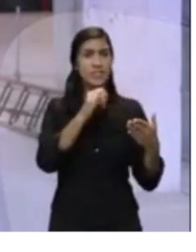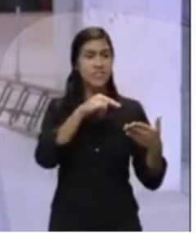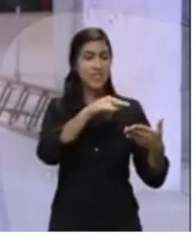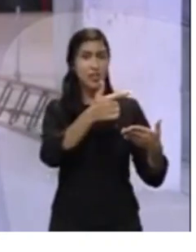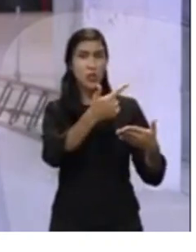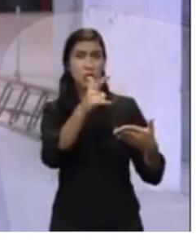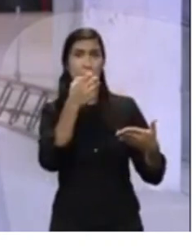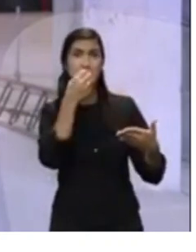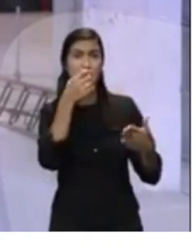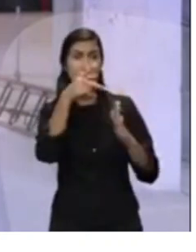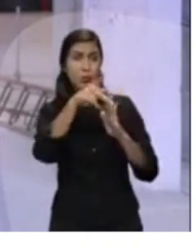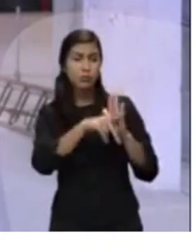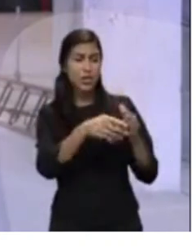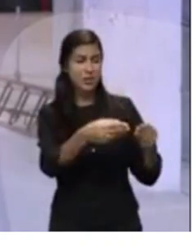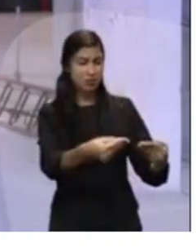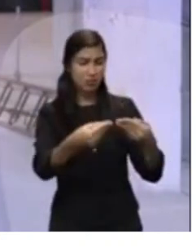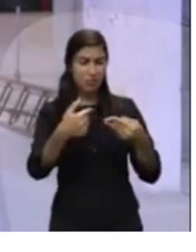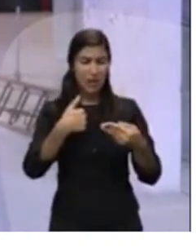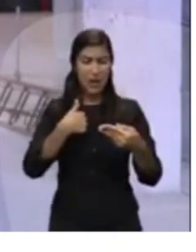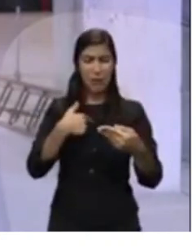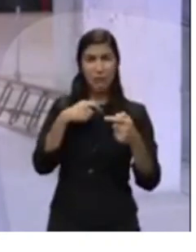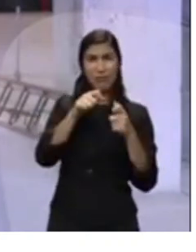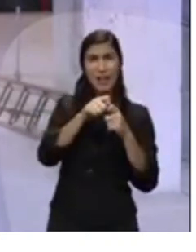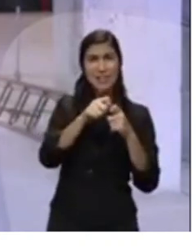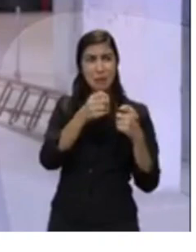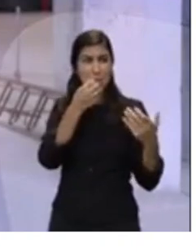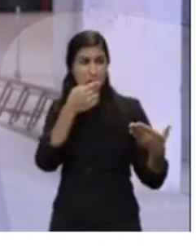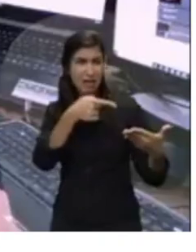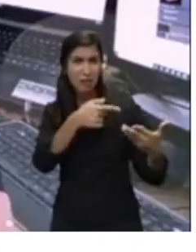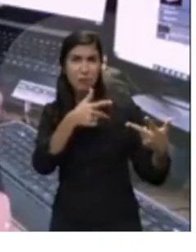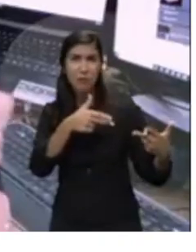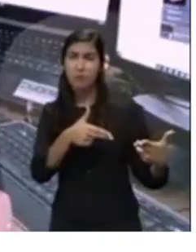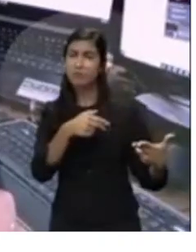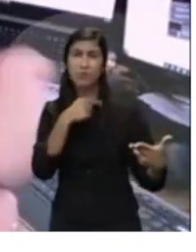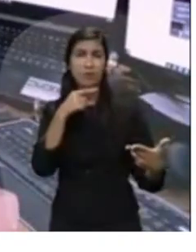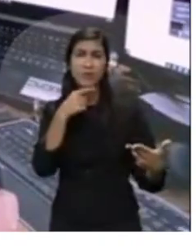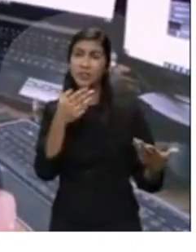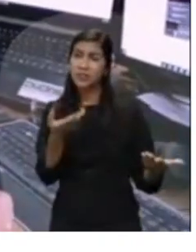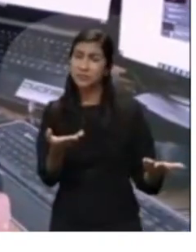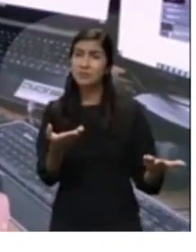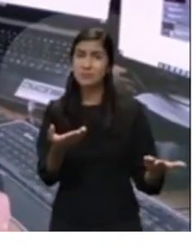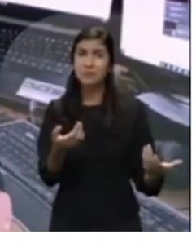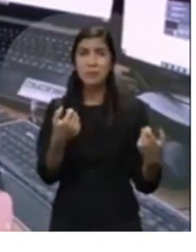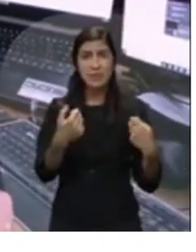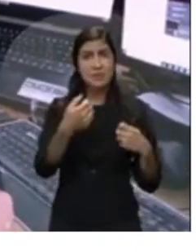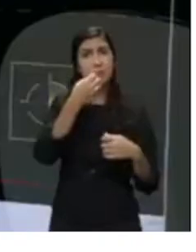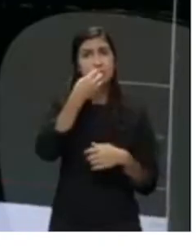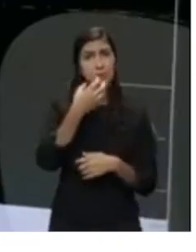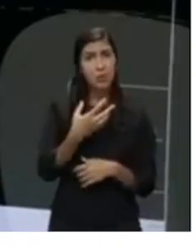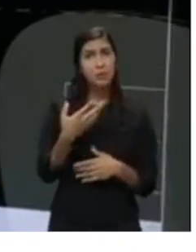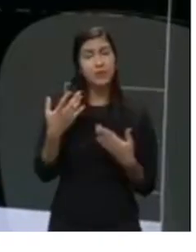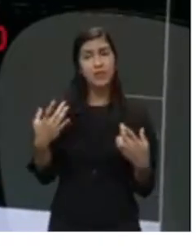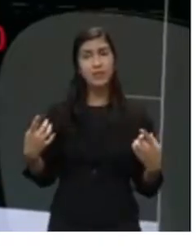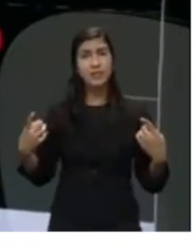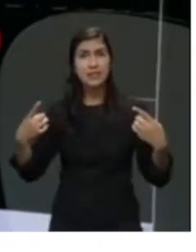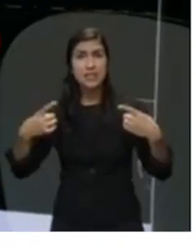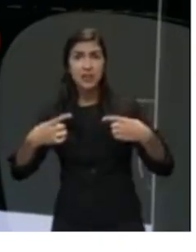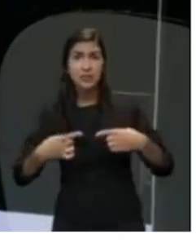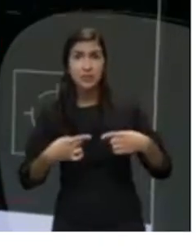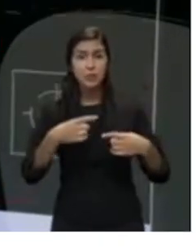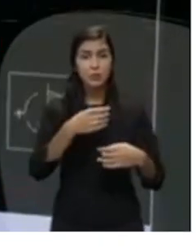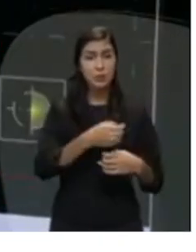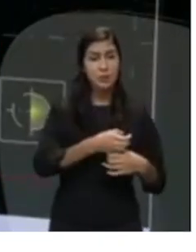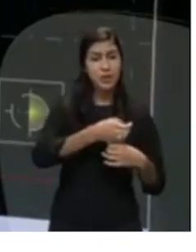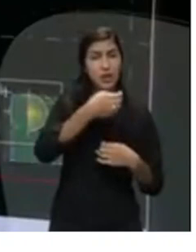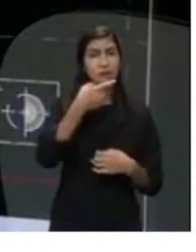não tiver um bom projeto, não tem como sair uma boa execução. Para Raul, o principal desafio no dimensionamento de